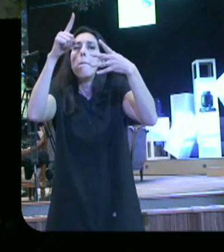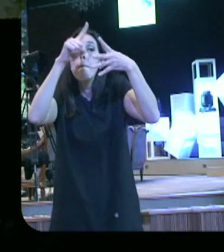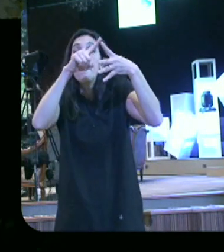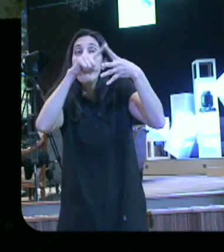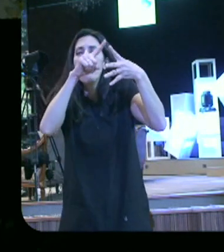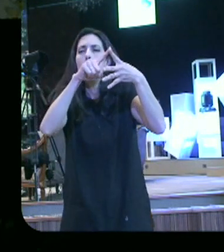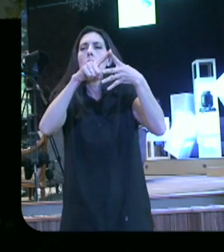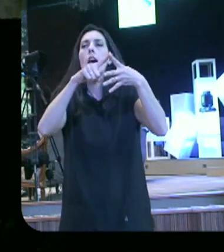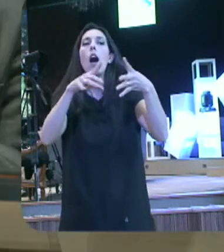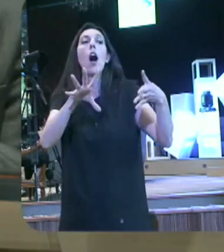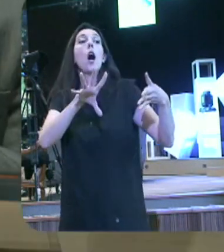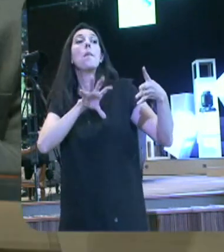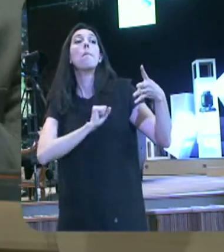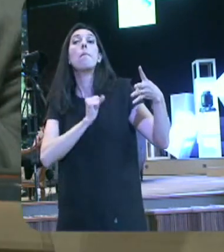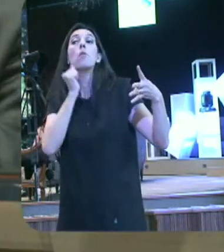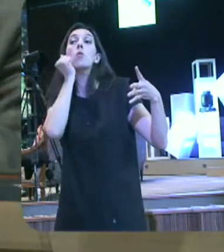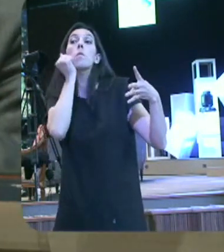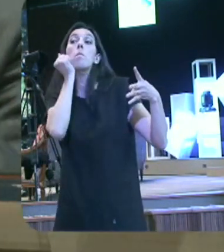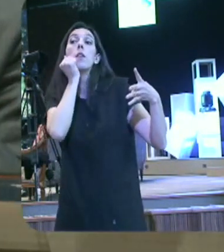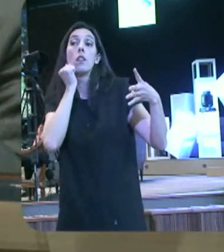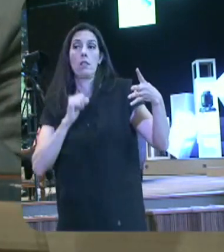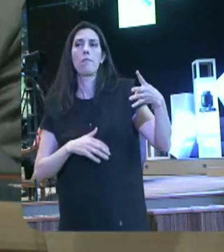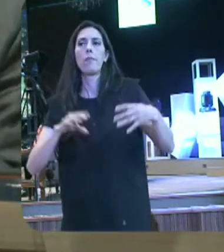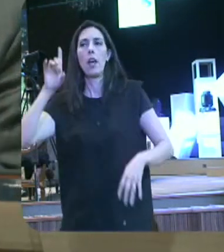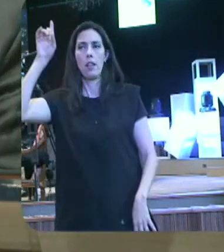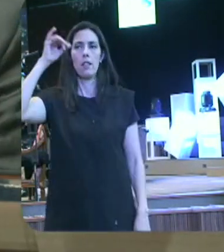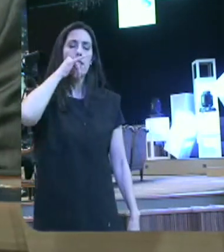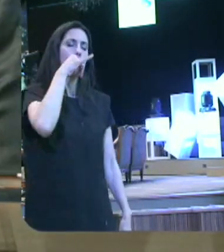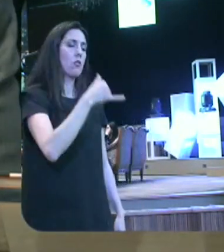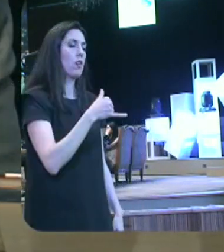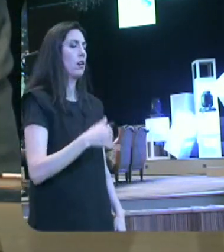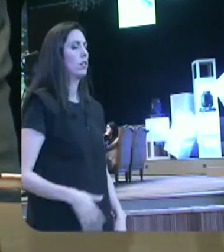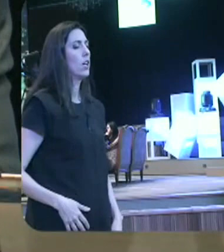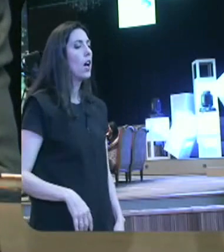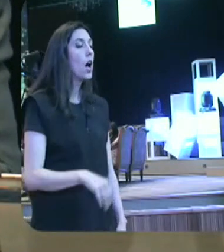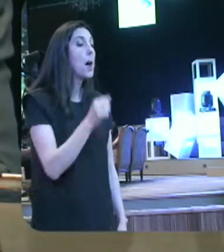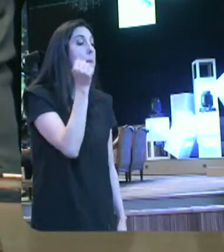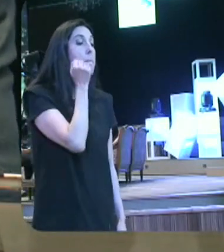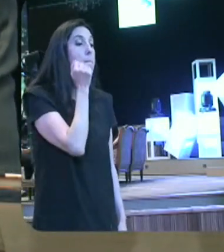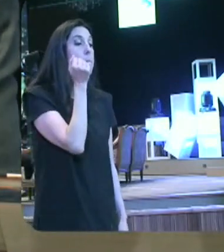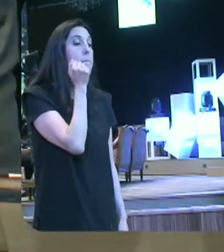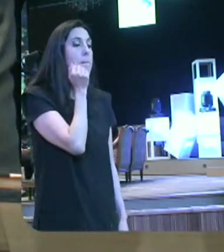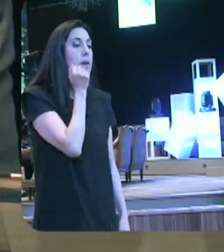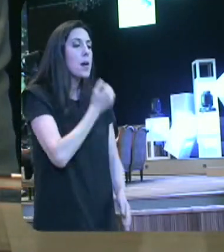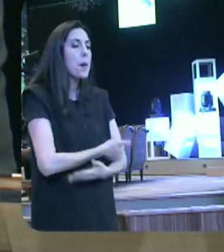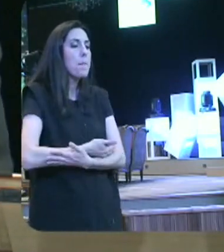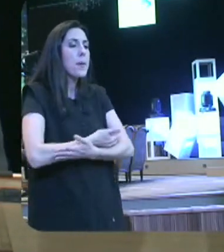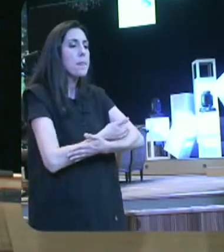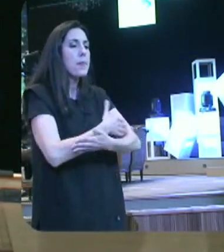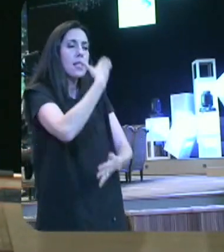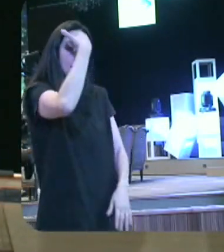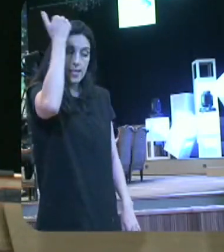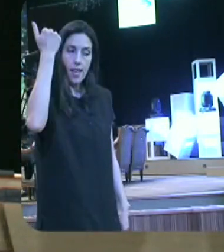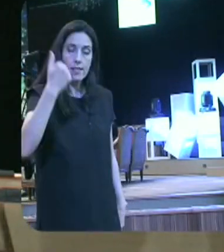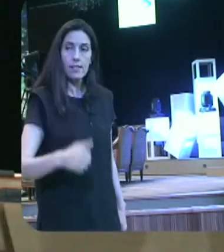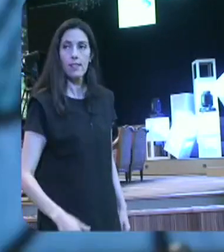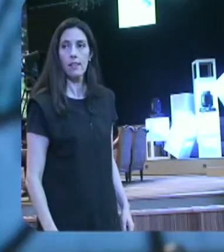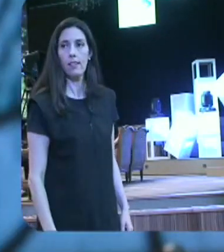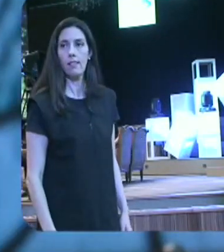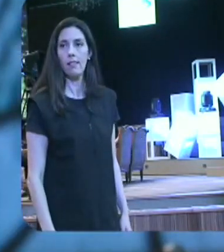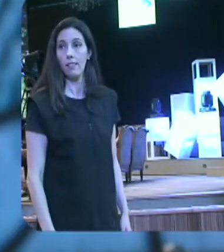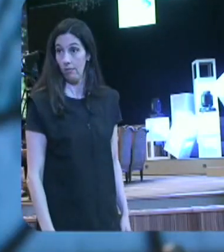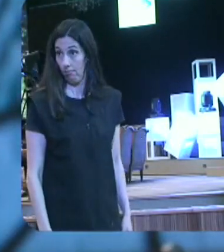para o povo: pode uma mãe esquecer o seu bebê? E